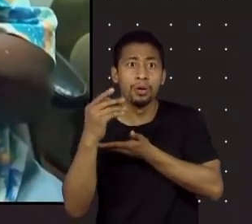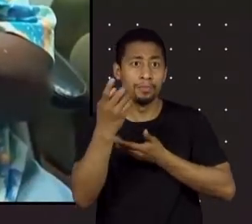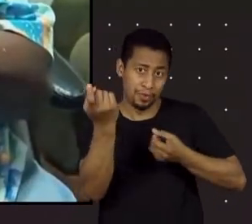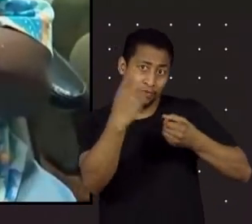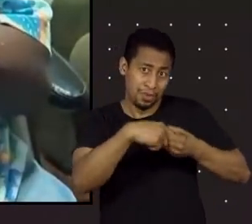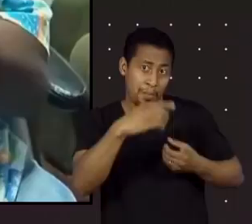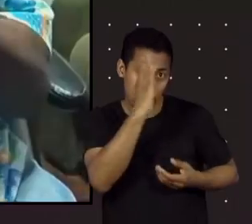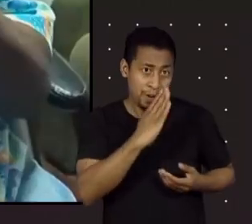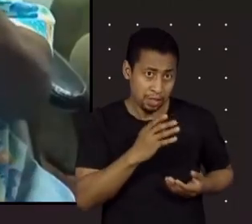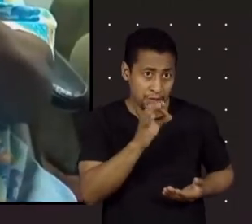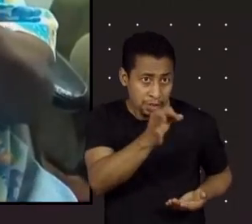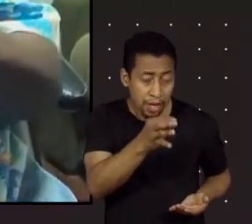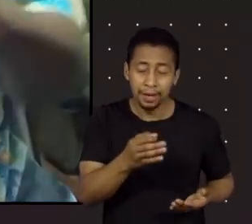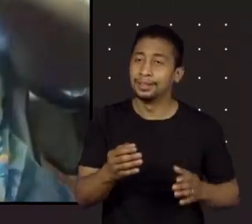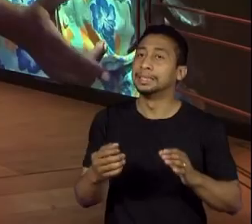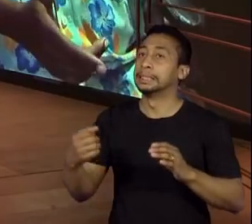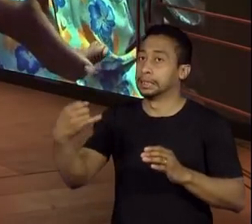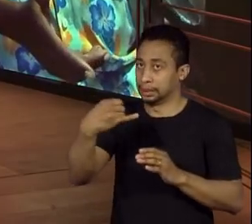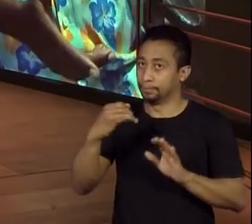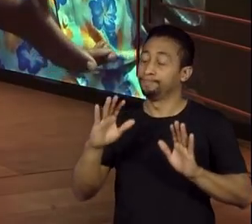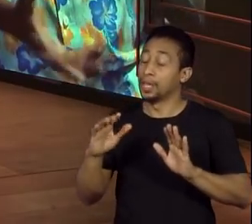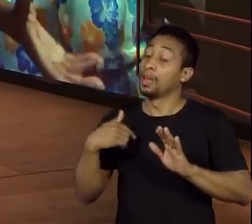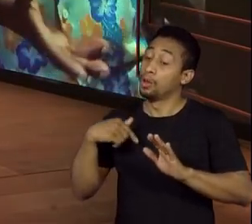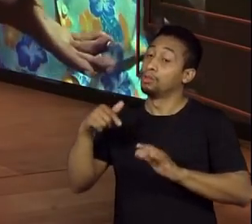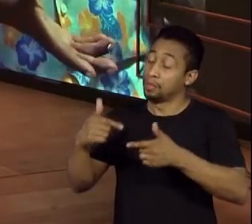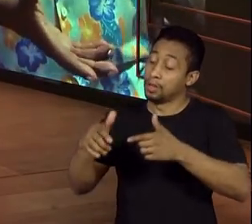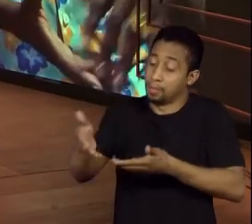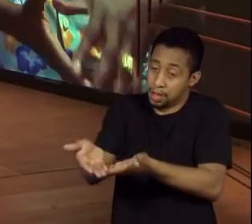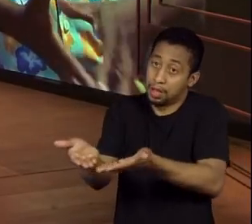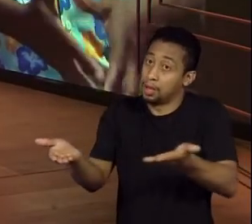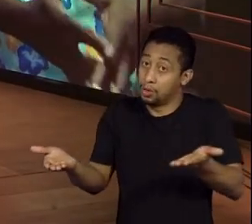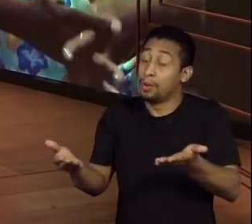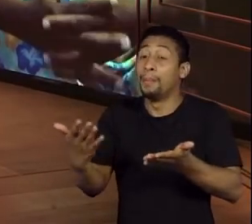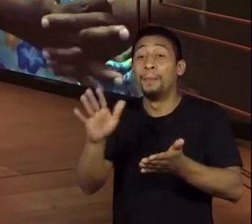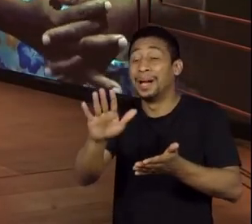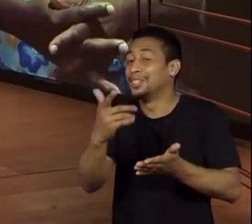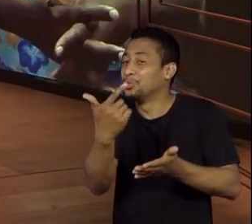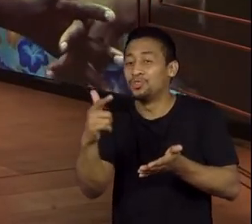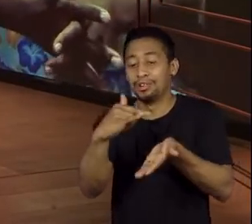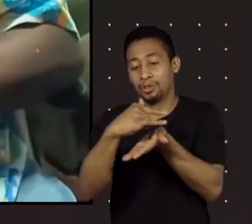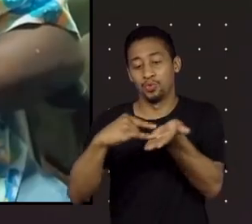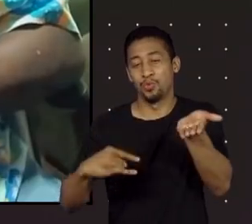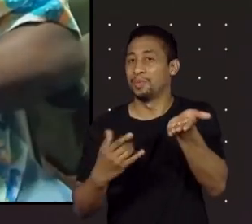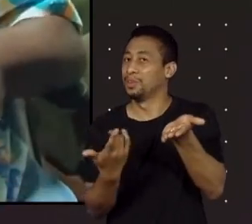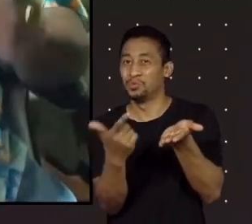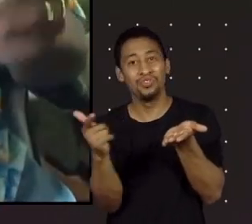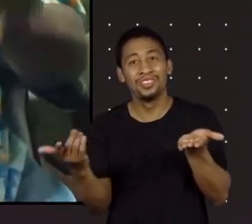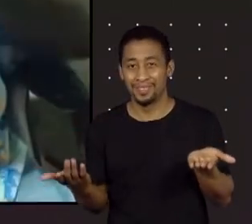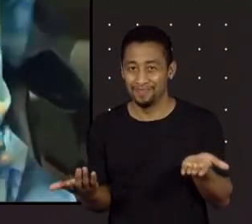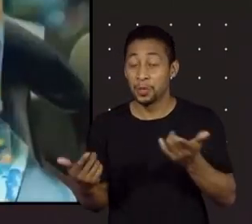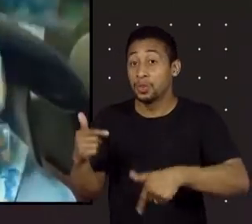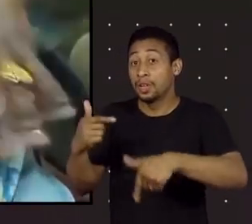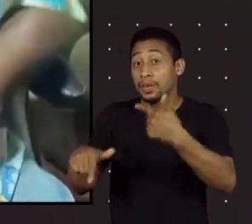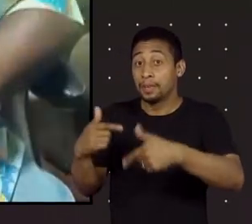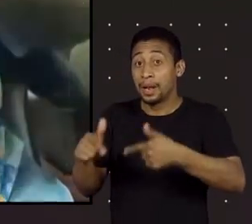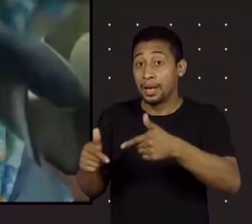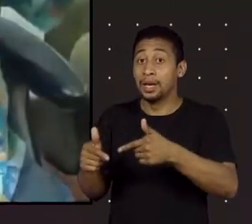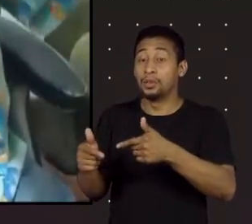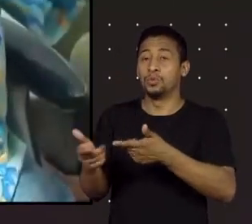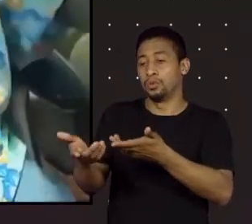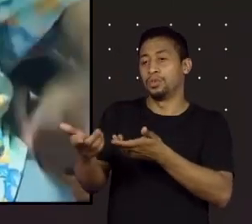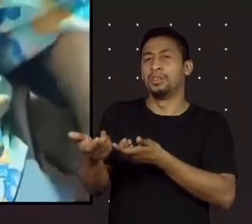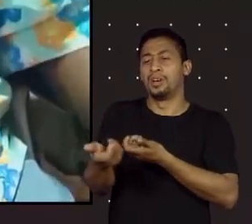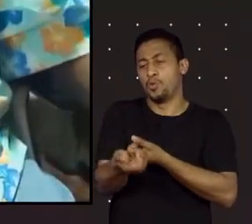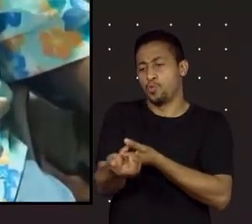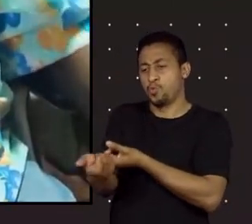companhia. Então já estava legal e fui trabalhar no car wash, no lava rápido lá. E quando a imigração chegava, eu botava o